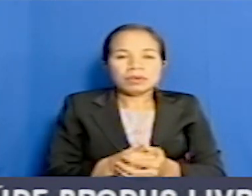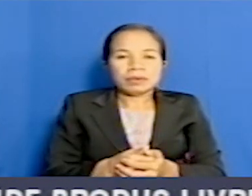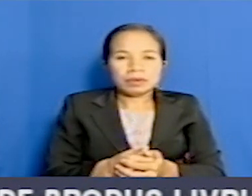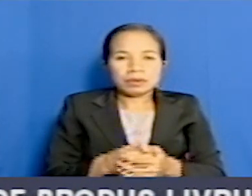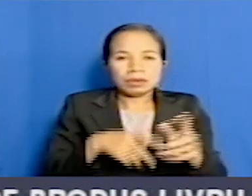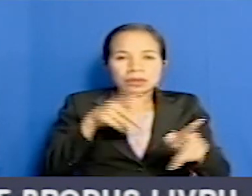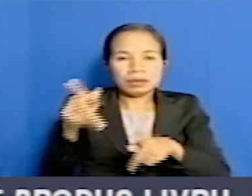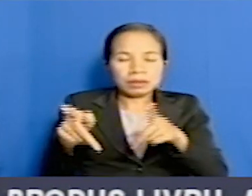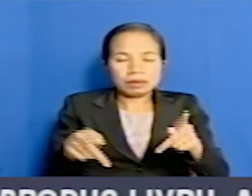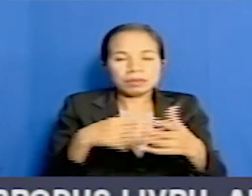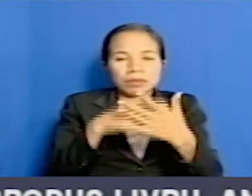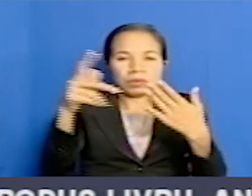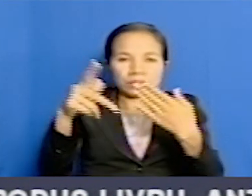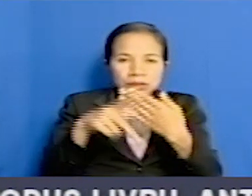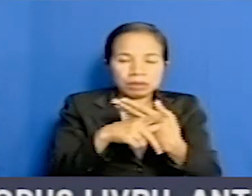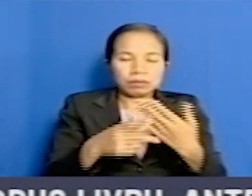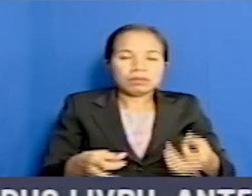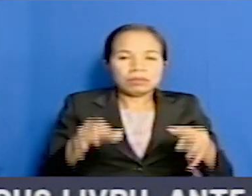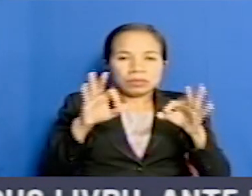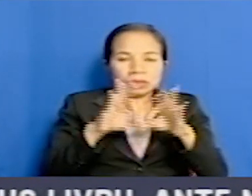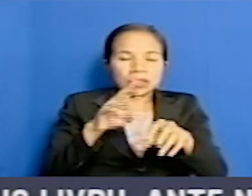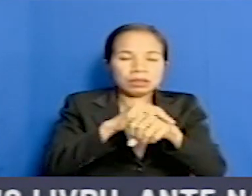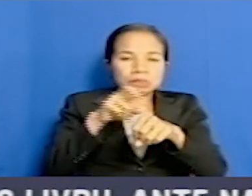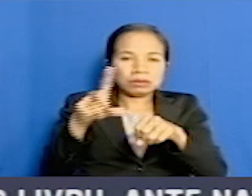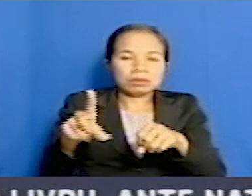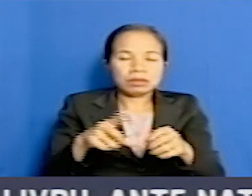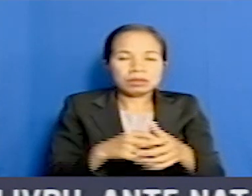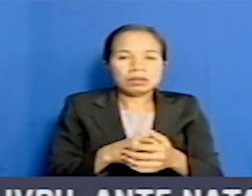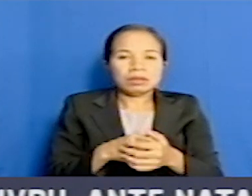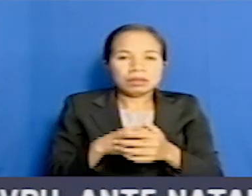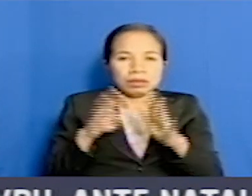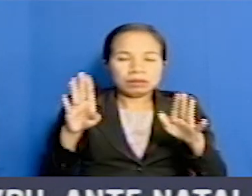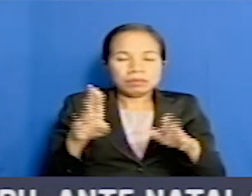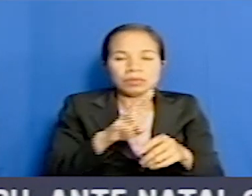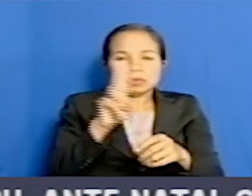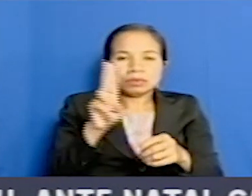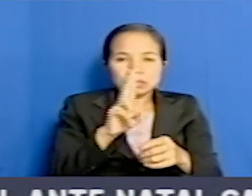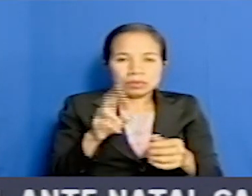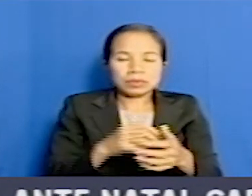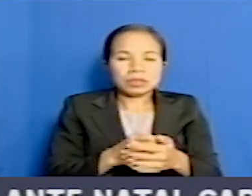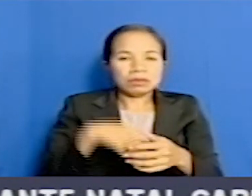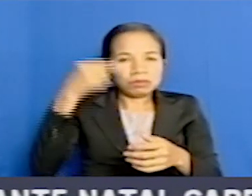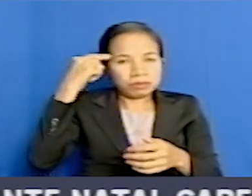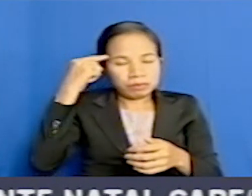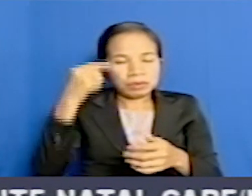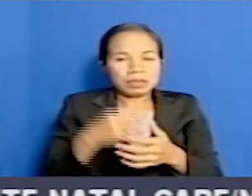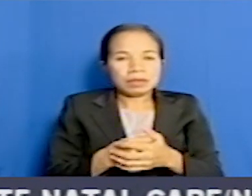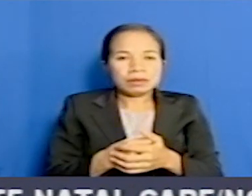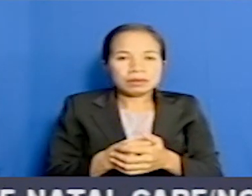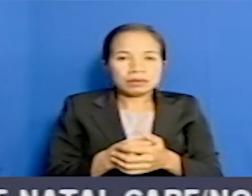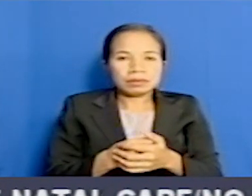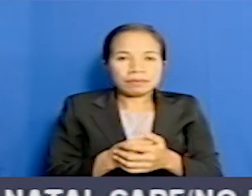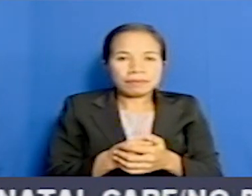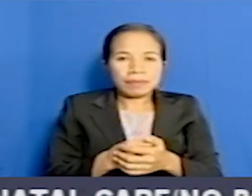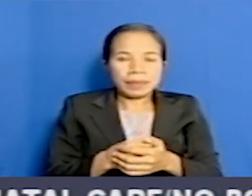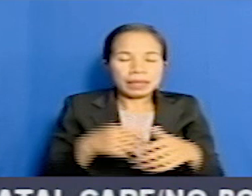a renovação do Programa Action da Organização Internacional do Trabalho, financiado pelo Governo Pertual, que irá apoiar as